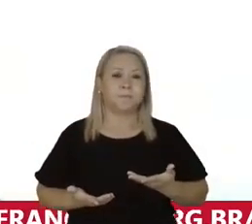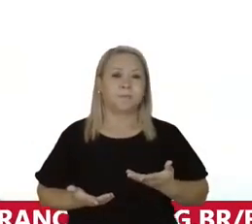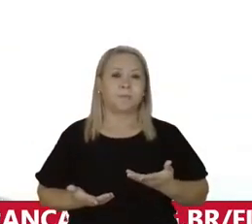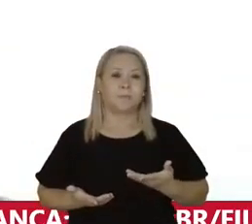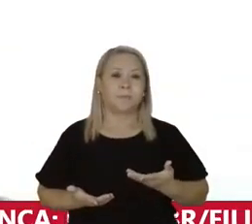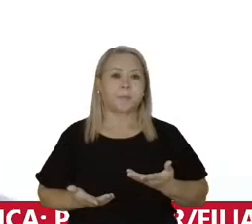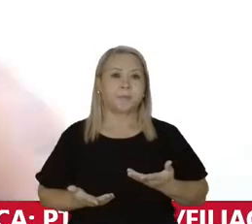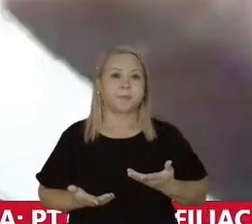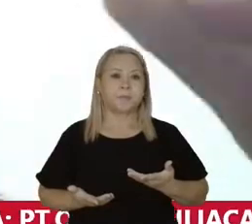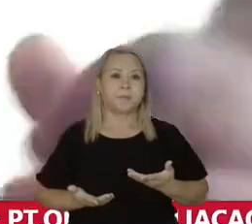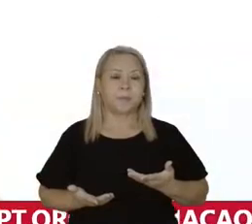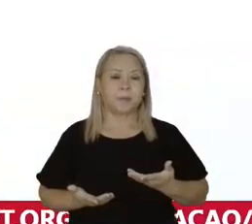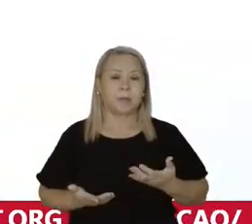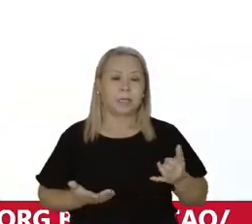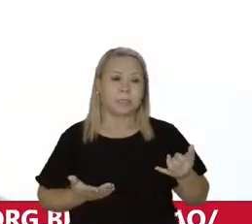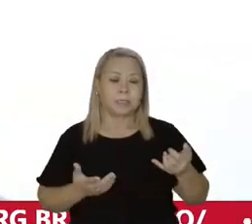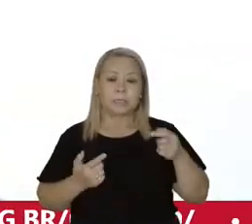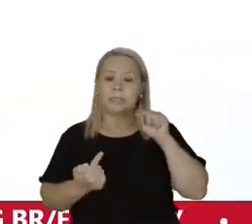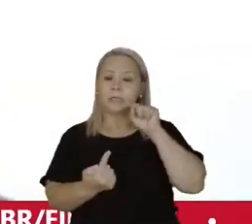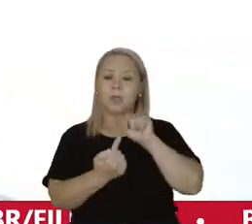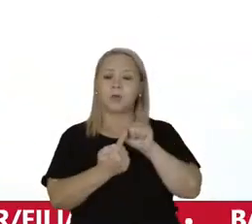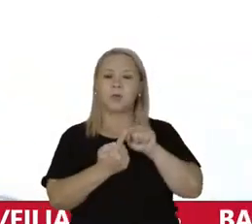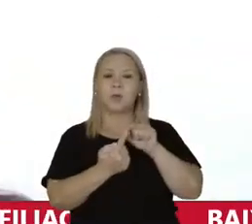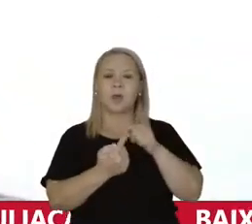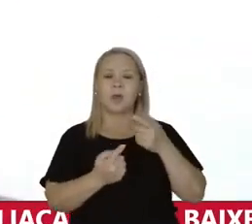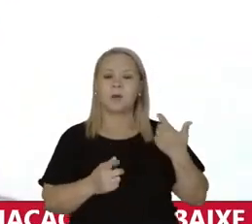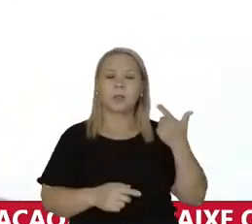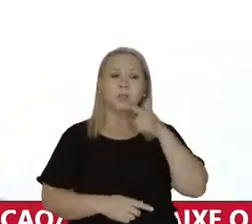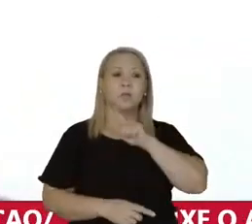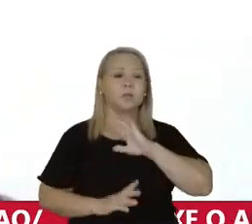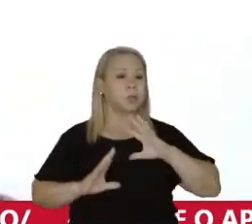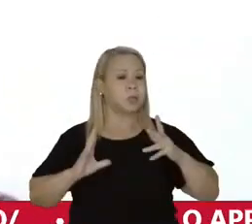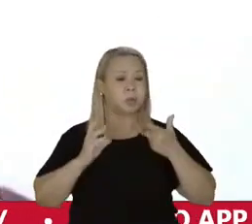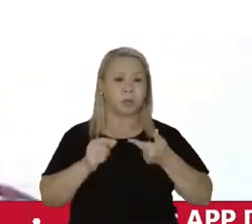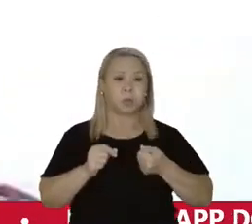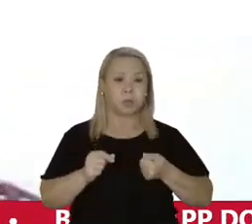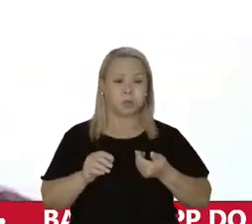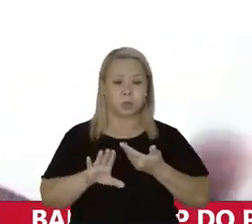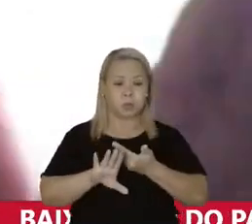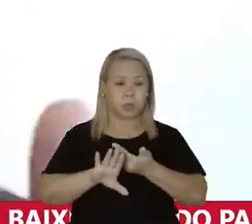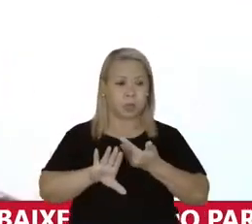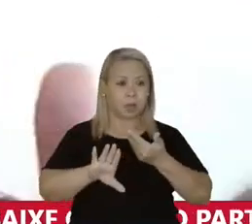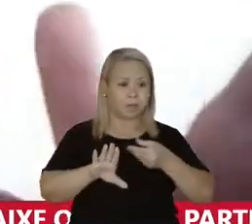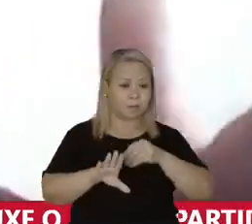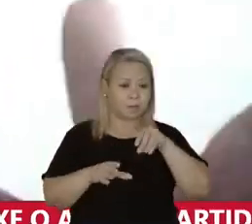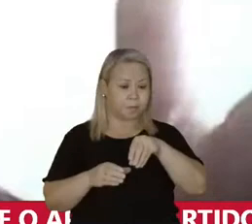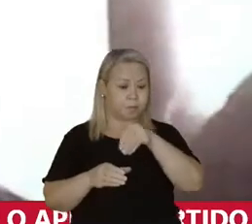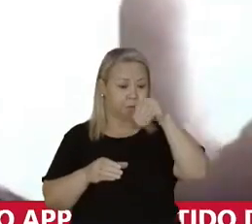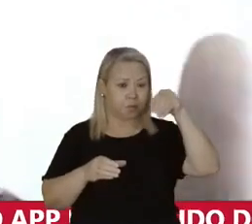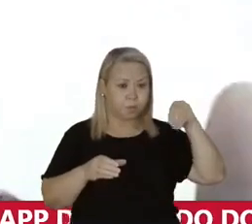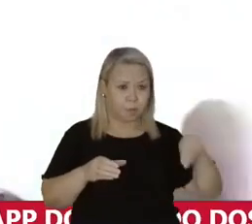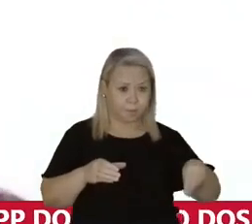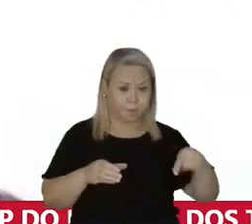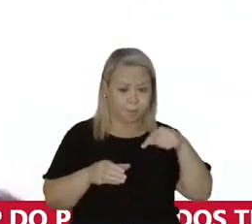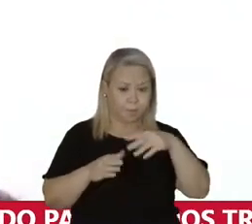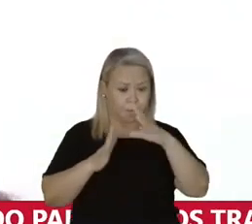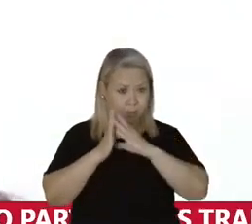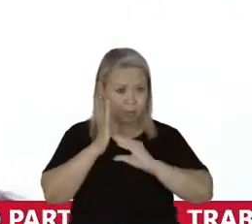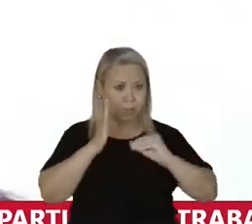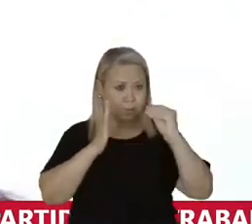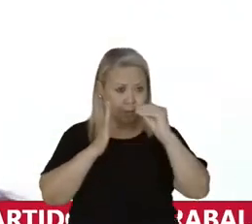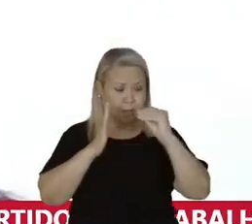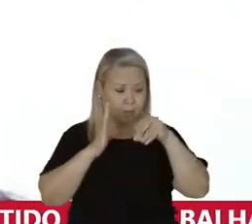seria o ideal a ser atingido, e tudo que não está dentro desse